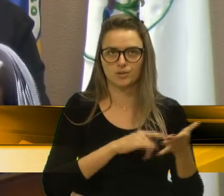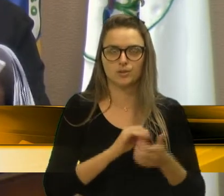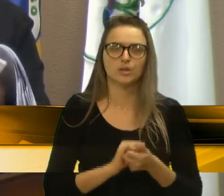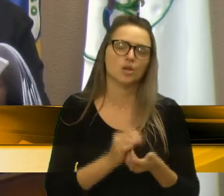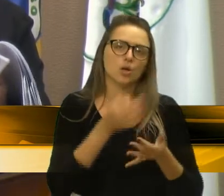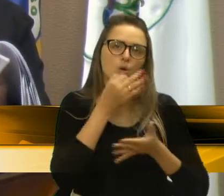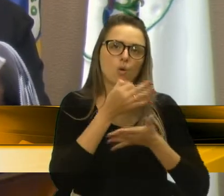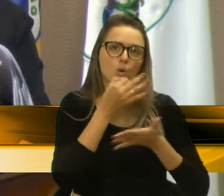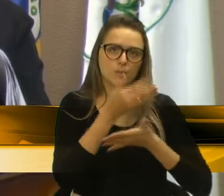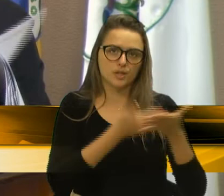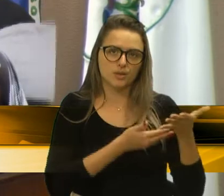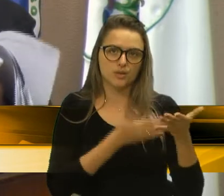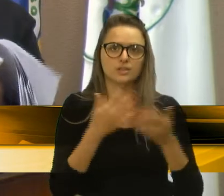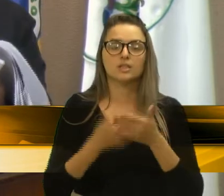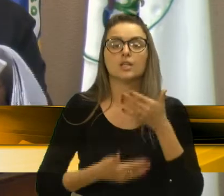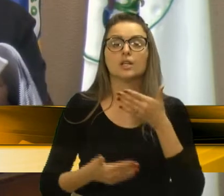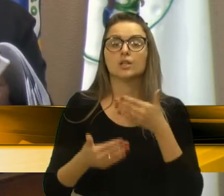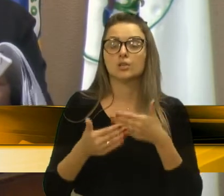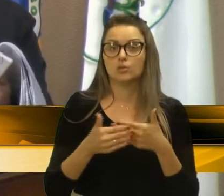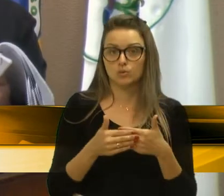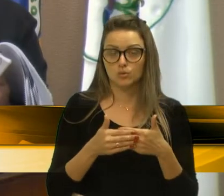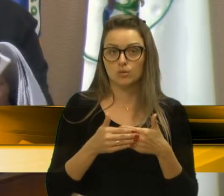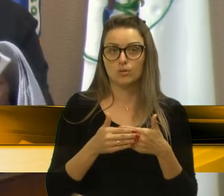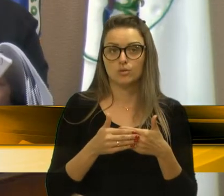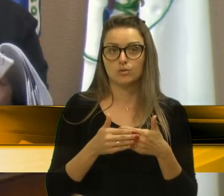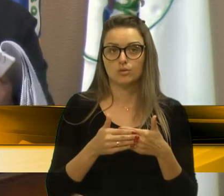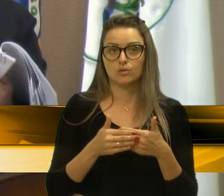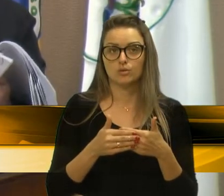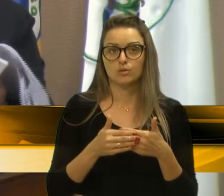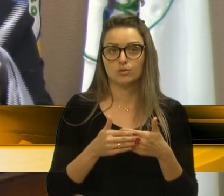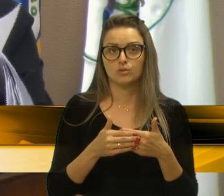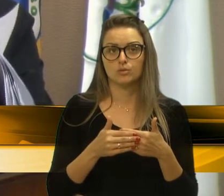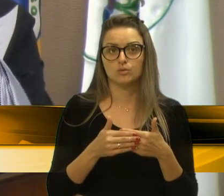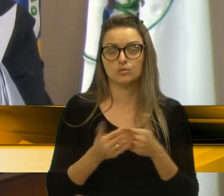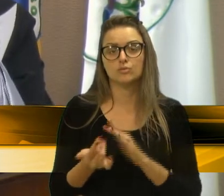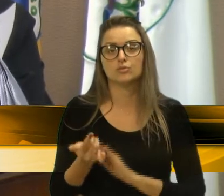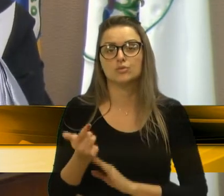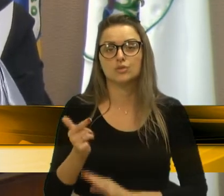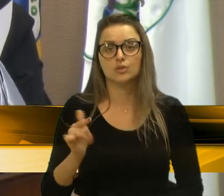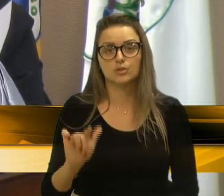pareceres, tá? Todos eles, de novo,